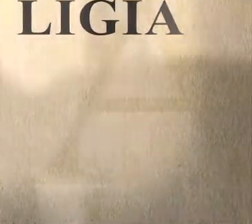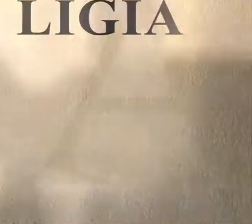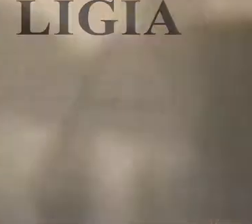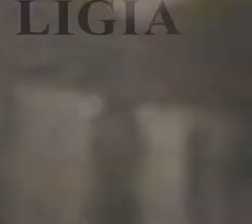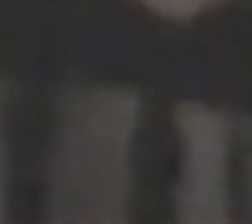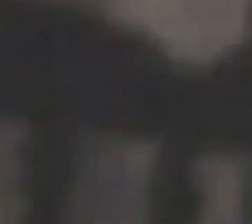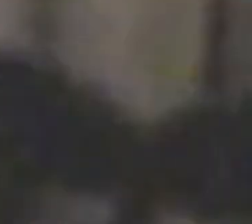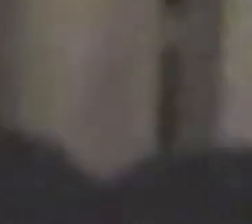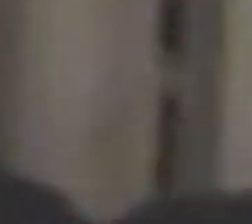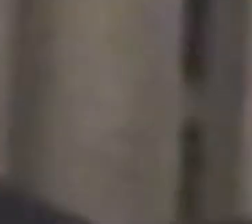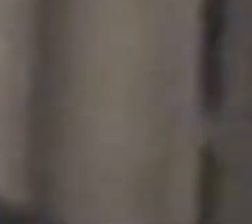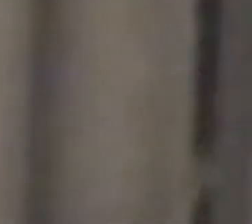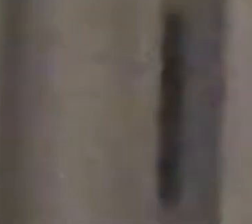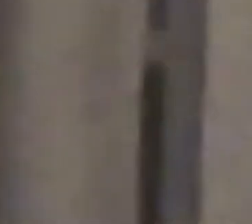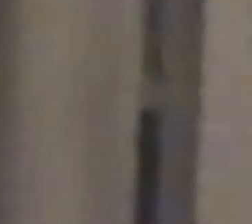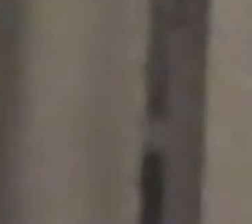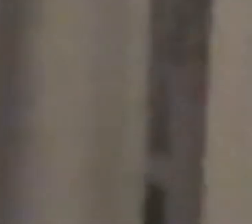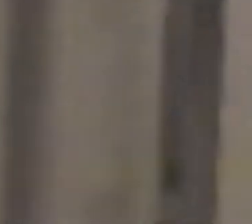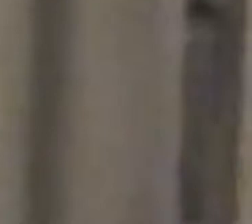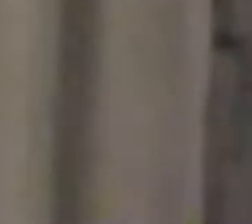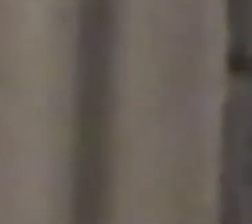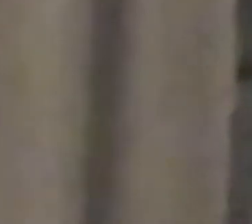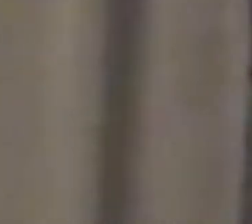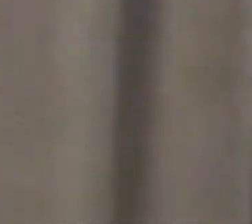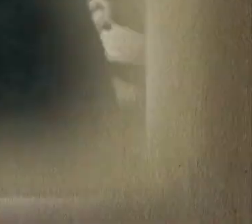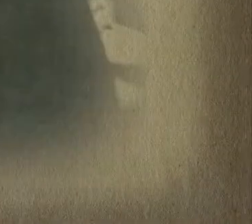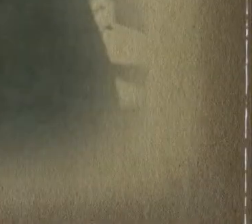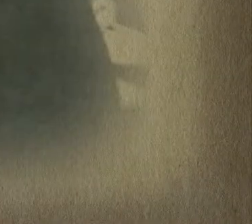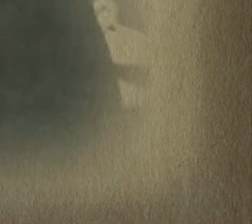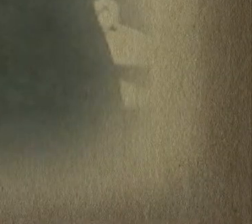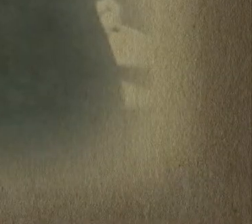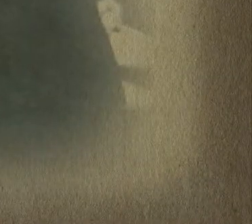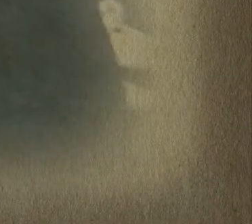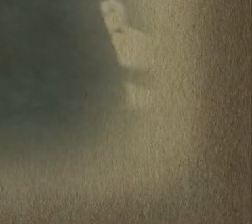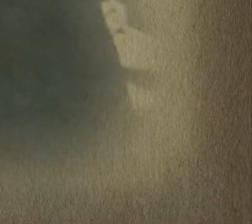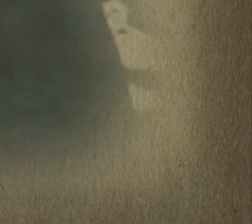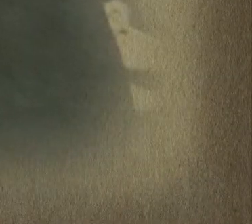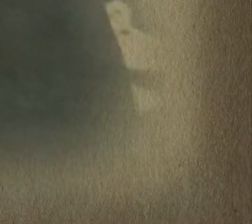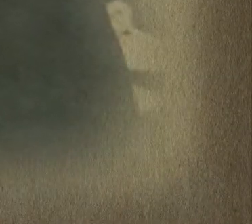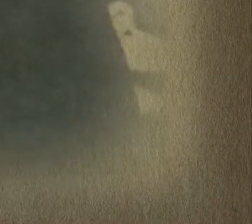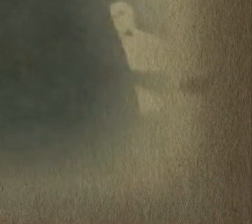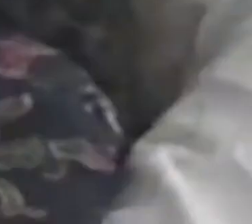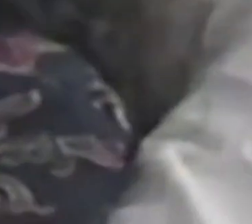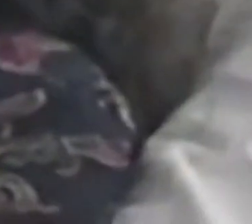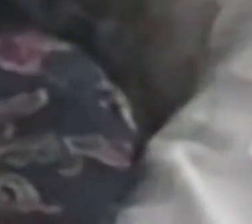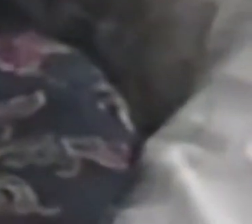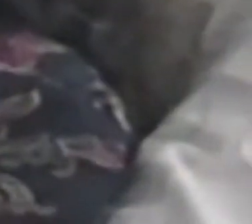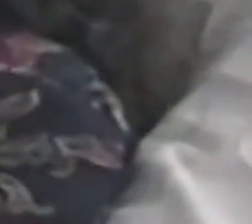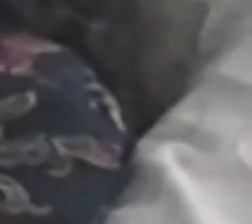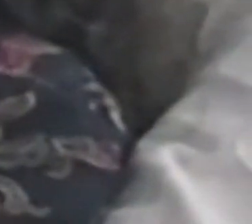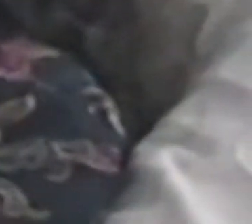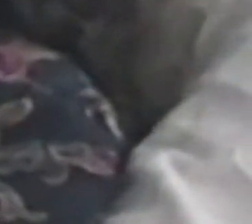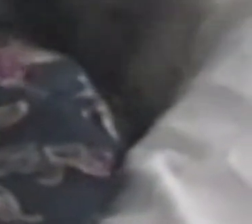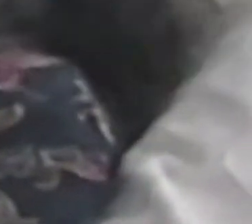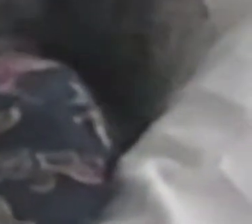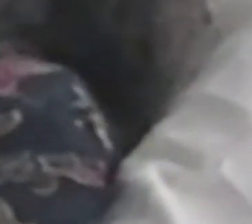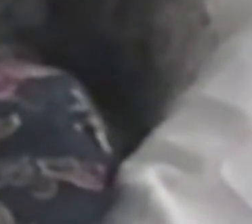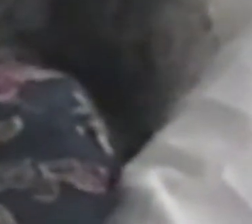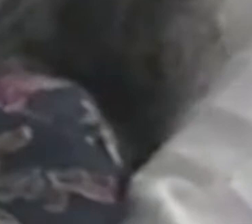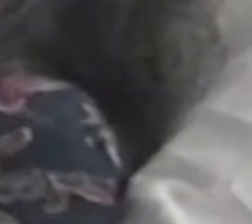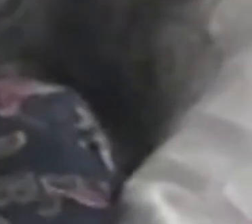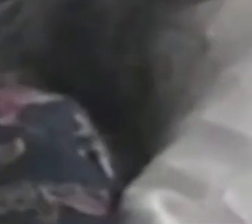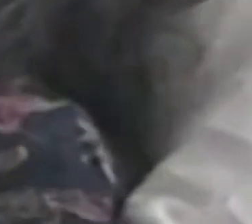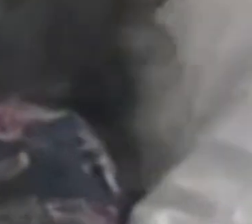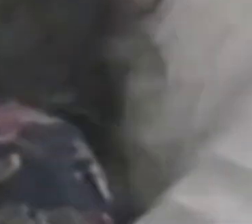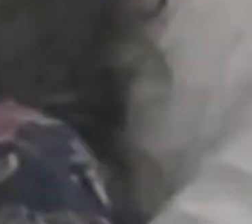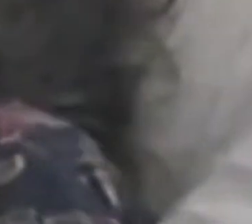sobrancelhas escuras, olha para nós por cima do ombro direito. Conversa com uma mulher de traços orientais. Olha para nós e sorri. Joga